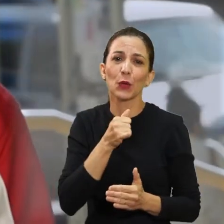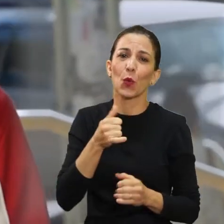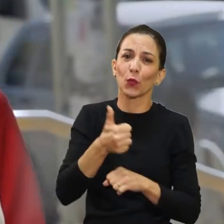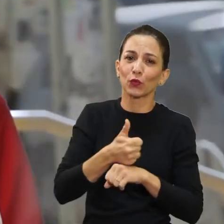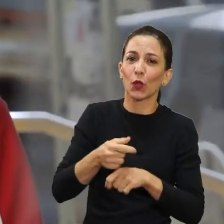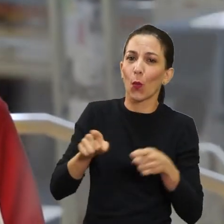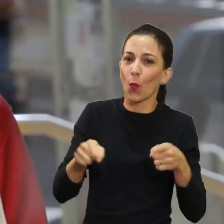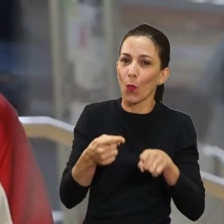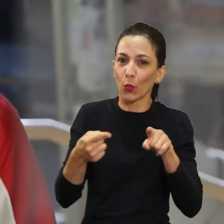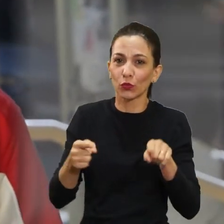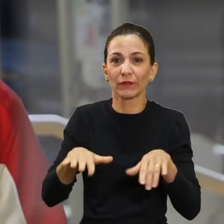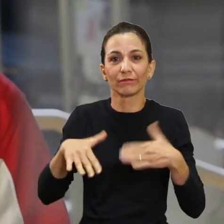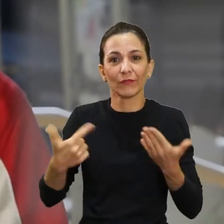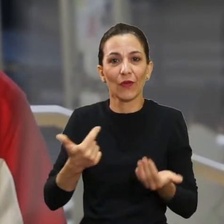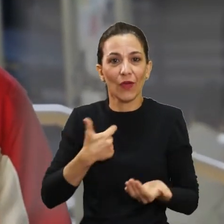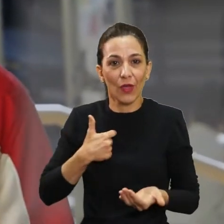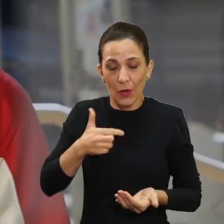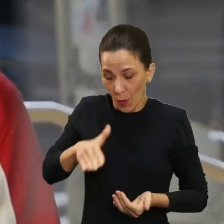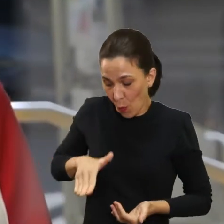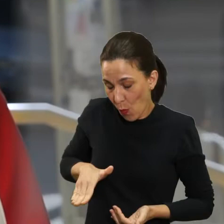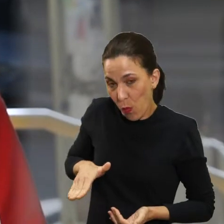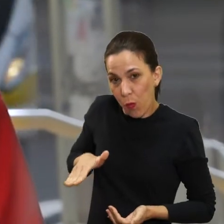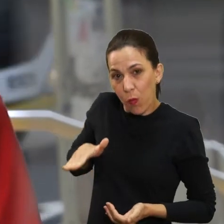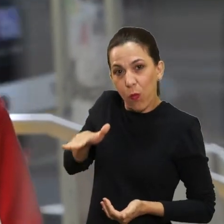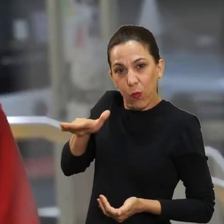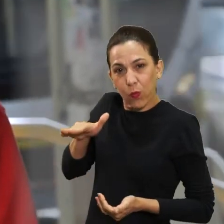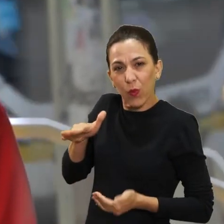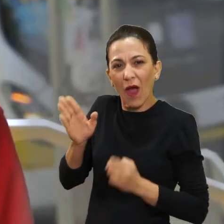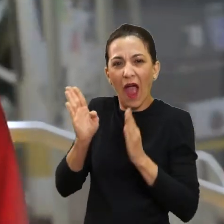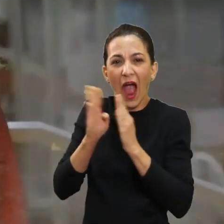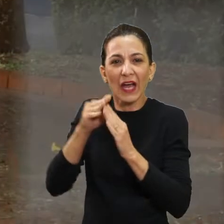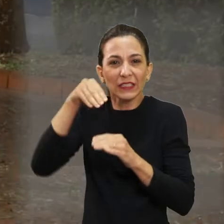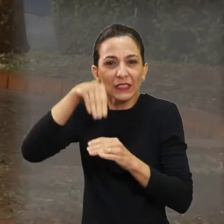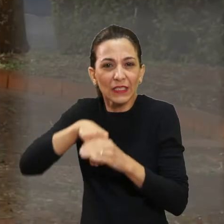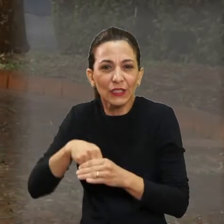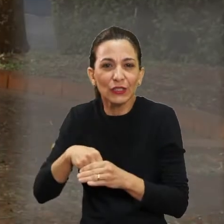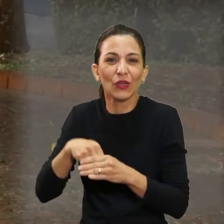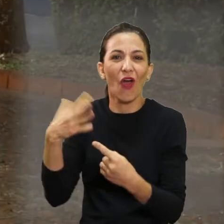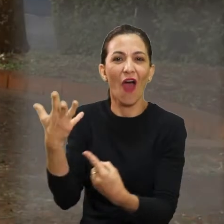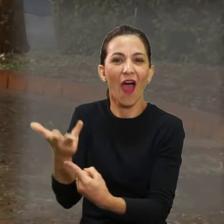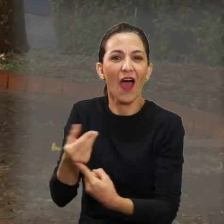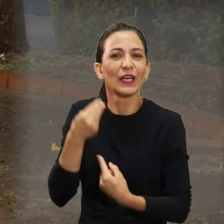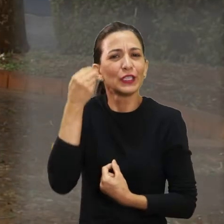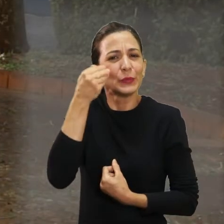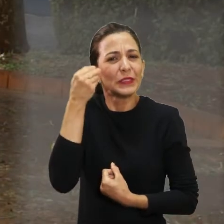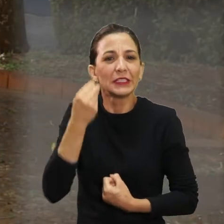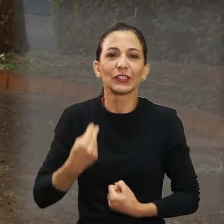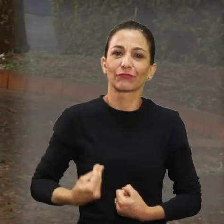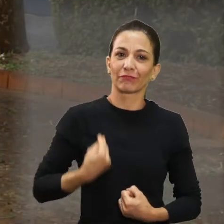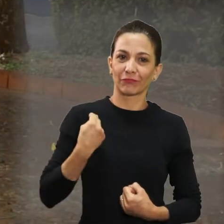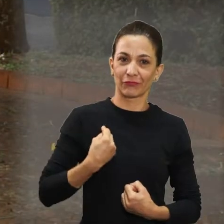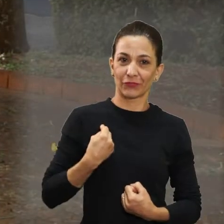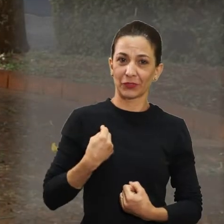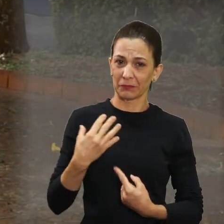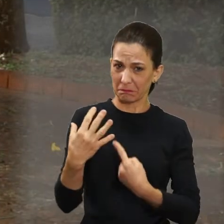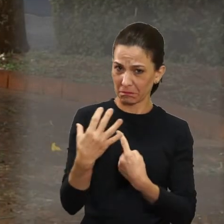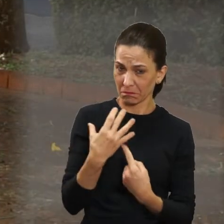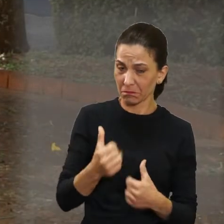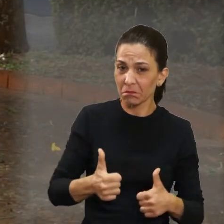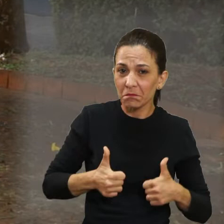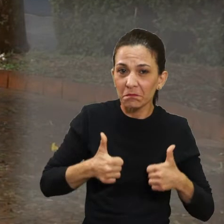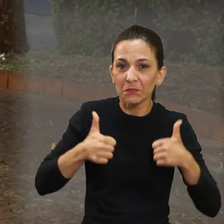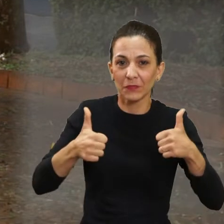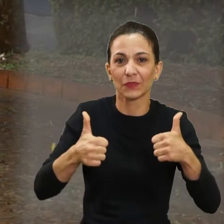músicos, então eu fui praticamente educado dentro de um ambiente muito artístico. Então, eu acho que